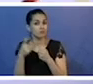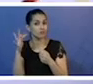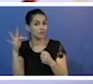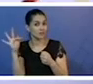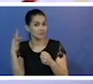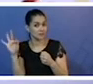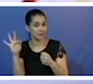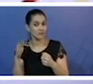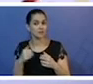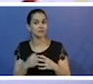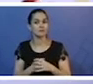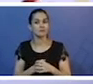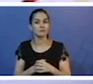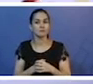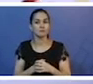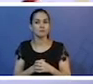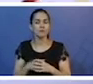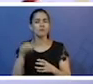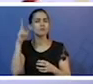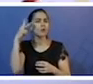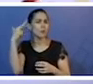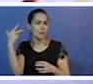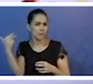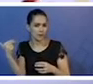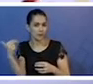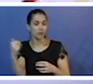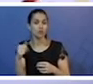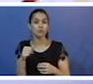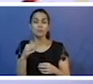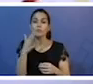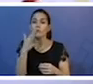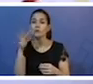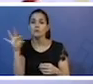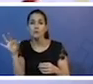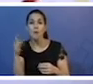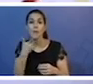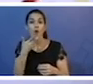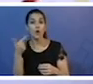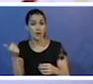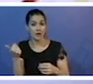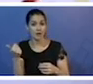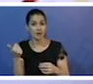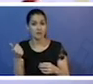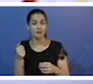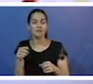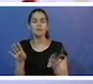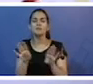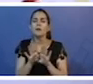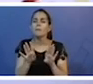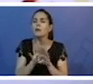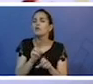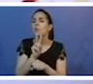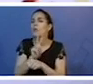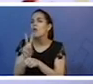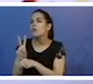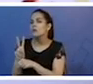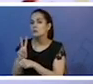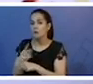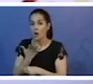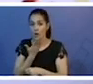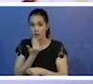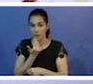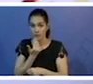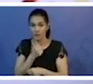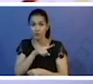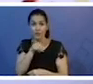salgadinhos artificiais. Geralmente o sal ele é usado para melhorar o sabor e também como conservante, né? Então, às vezes tem alimento que